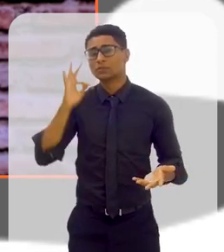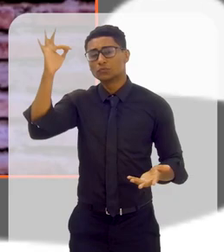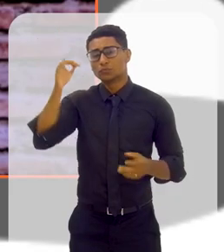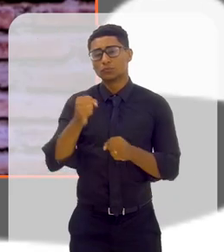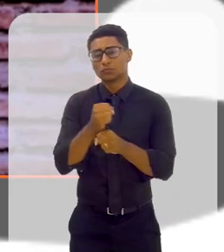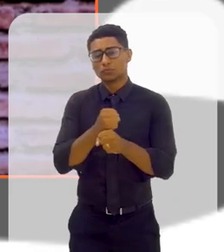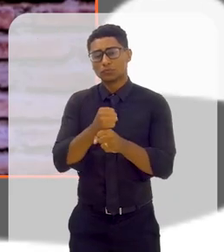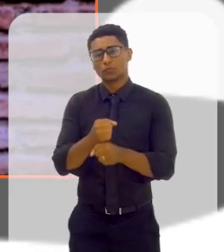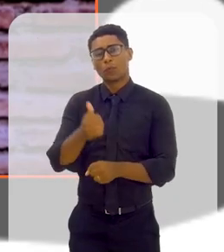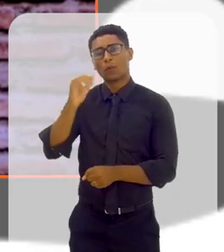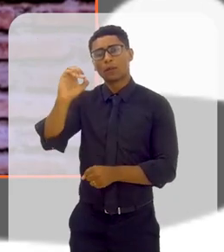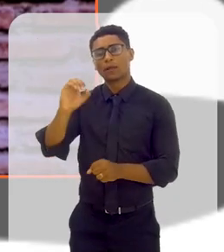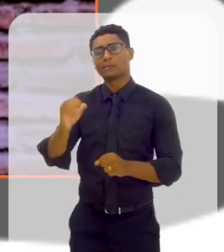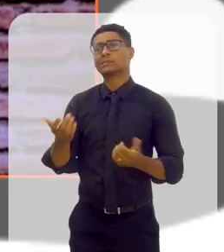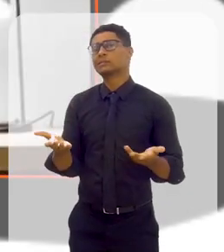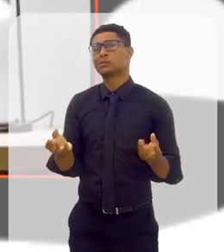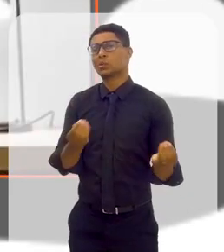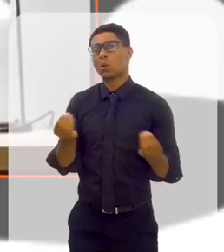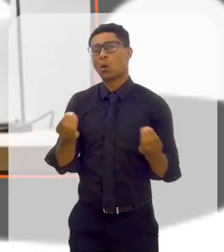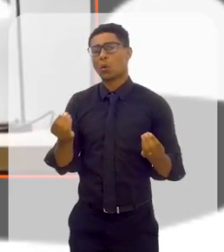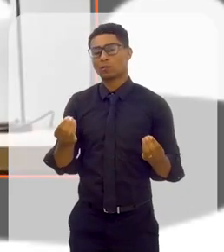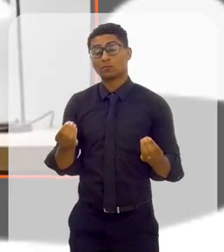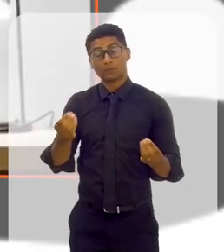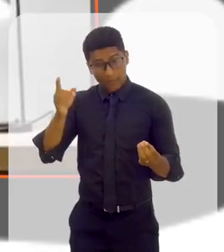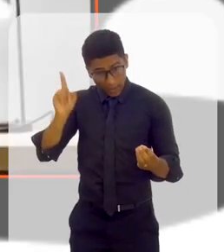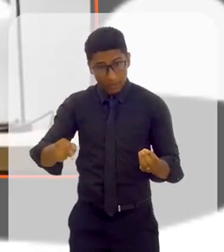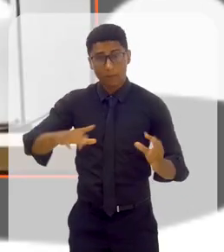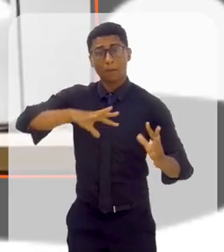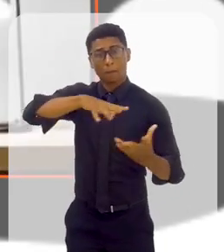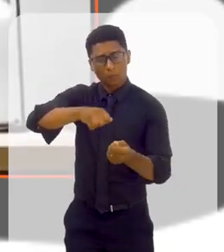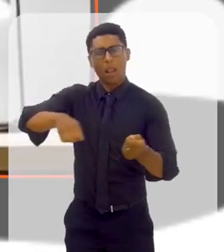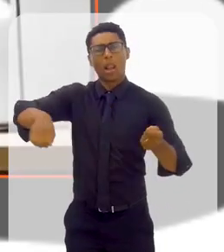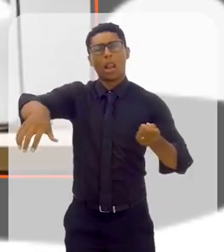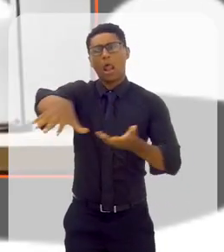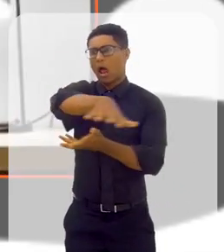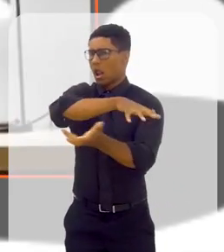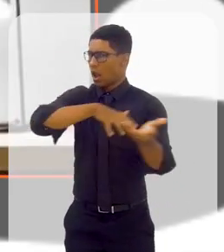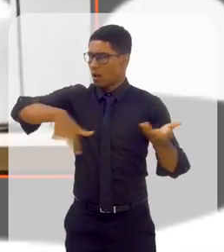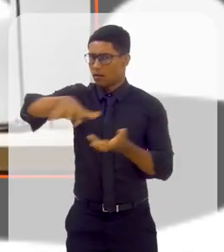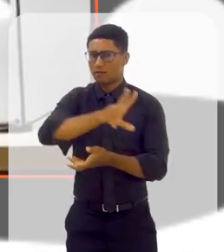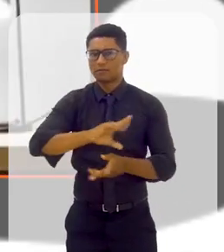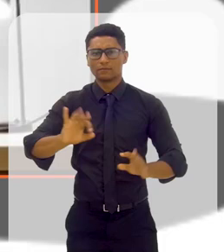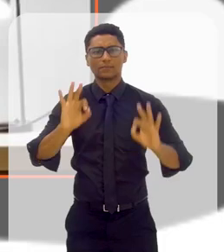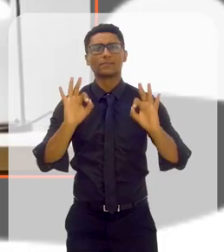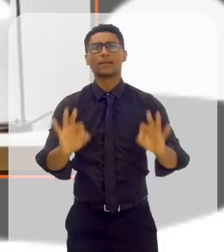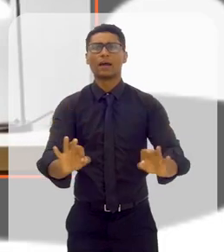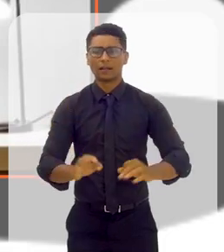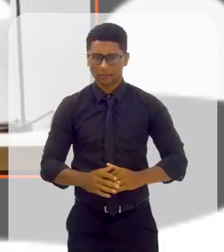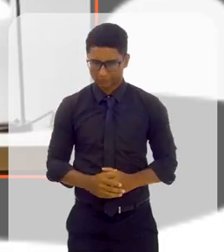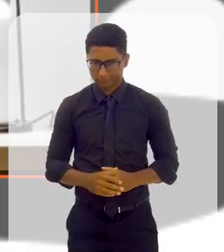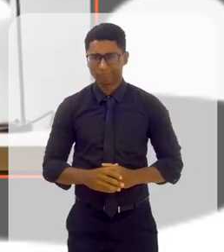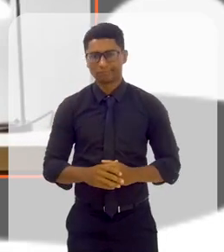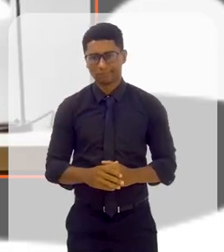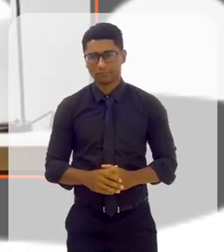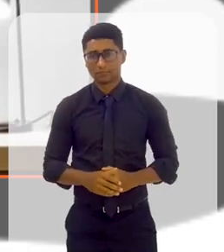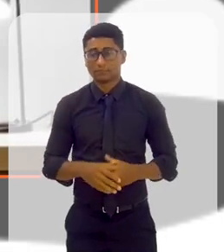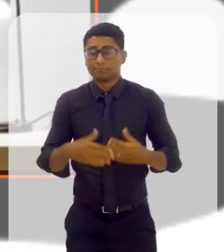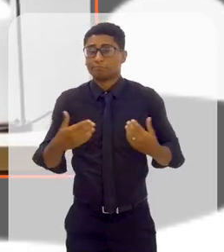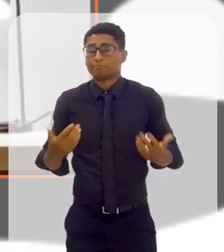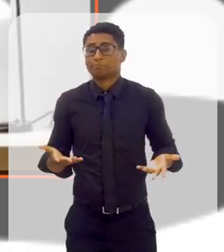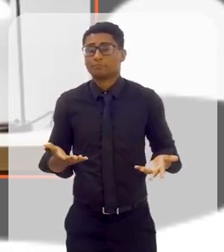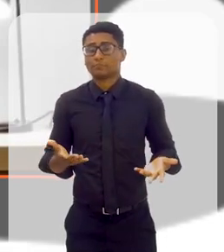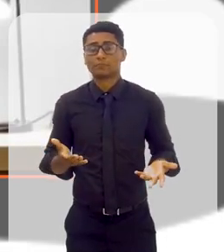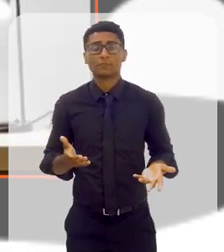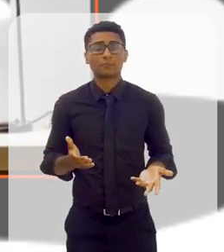10 anos? É um Se nós não tivermos. colapso É do colapso. mundo, né? Quer dizer, Essa é a palavra. exato. E aí, em nome